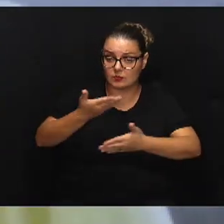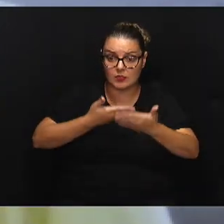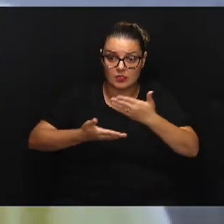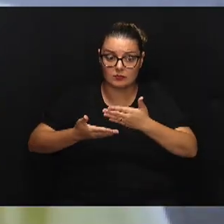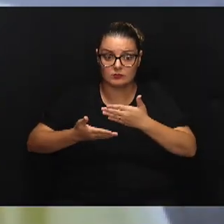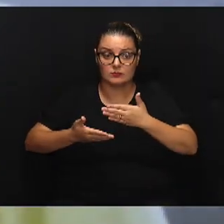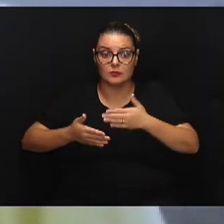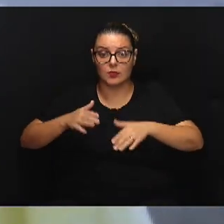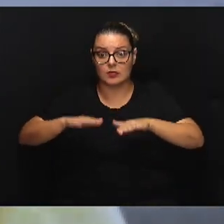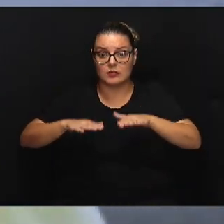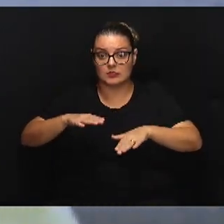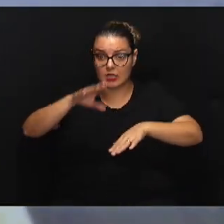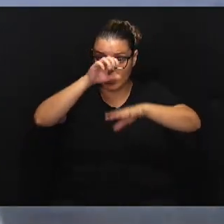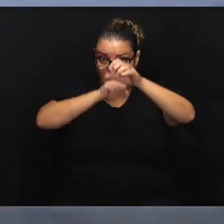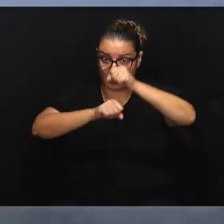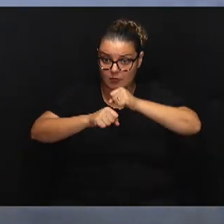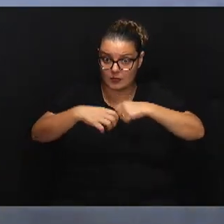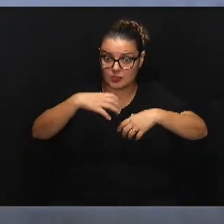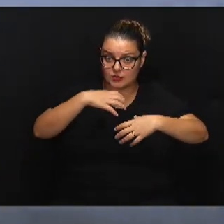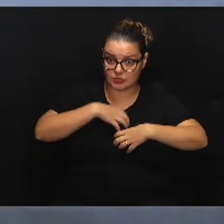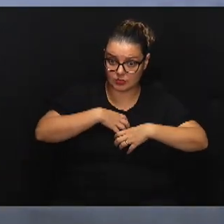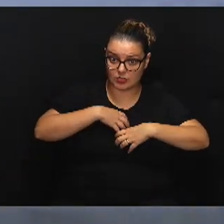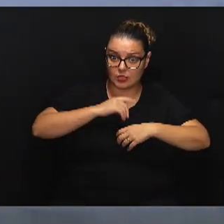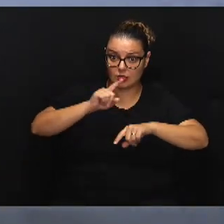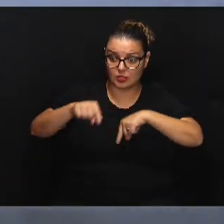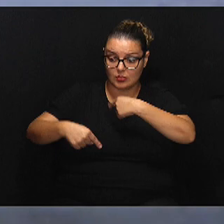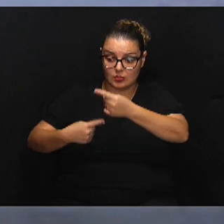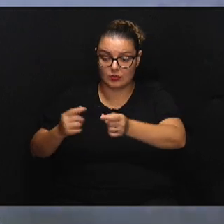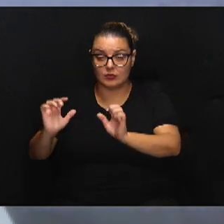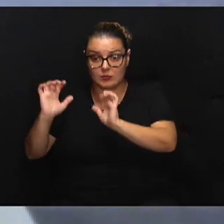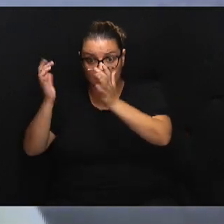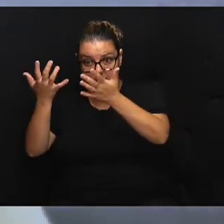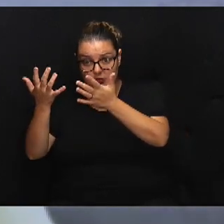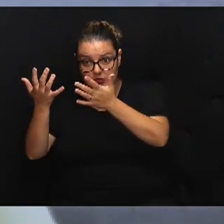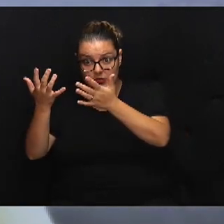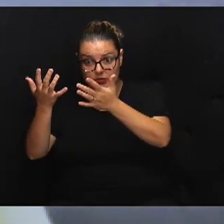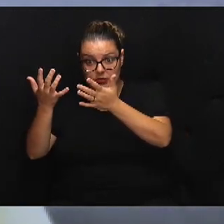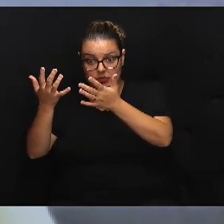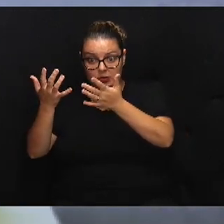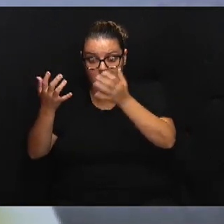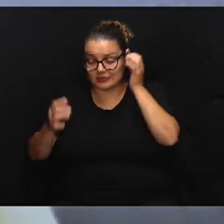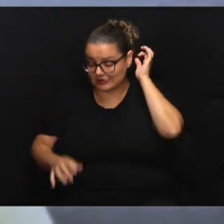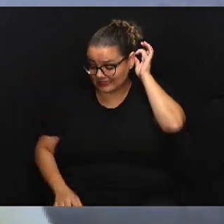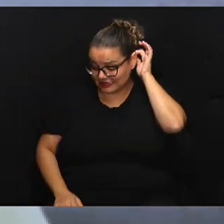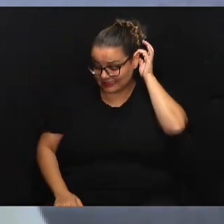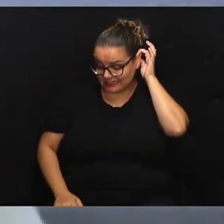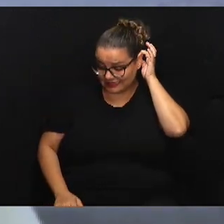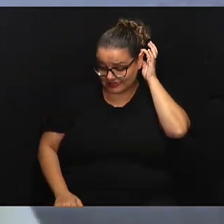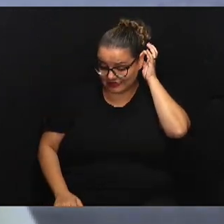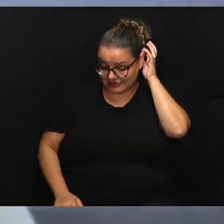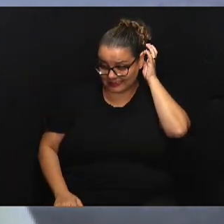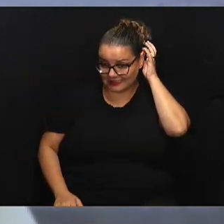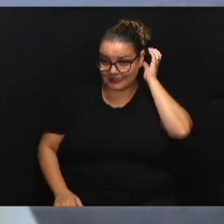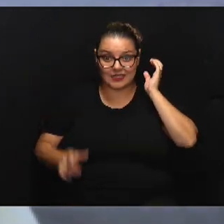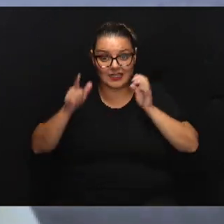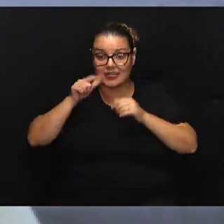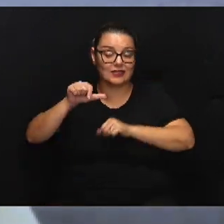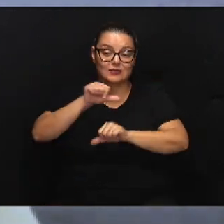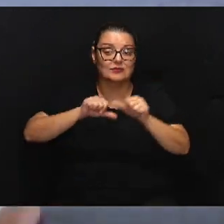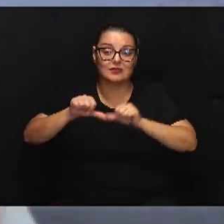vezes aprende a interagir de uma forma, quando ele vai para outra festa, ele vai com ele não consegue